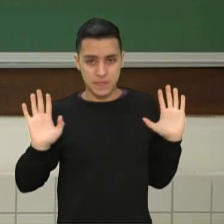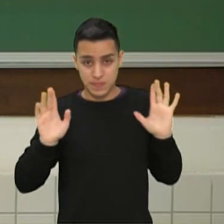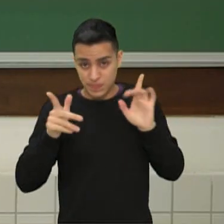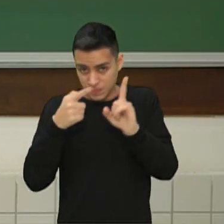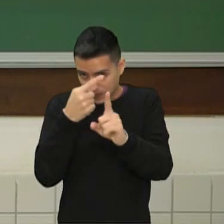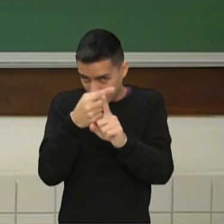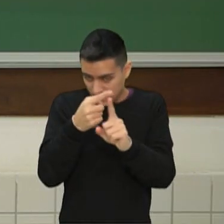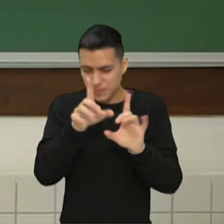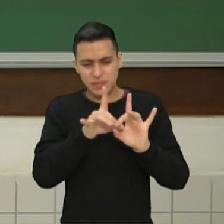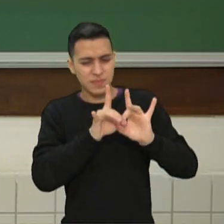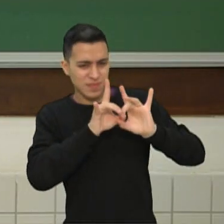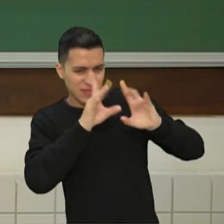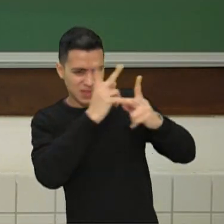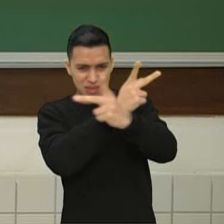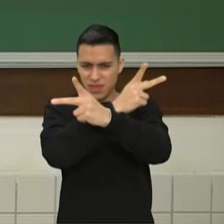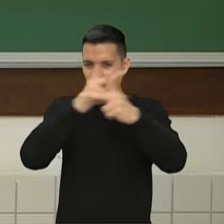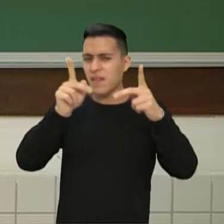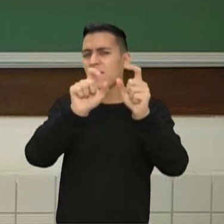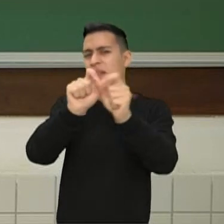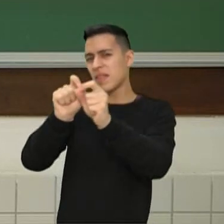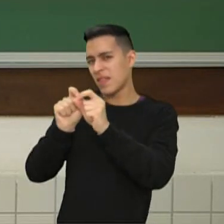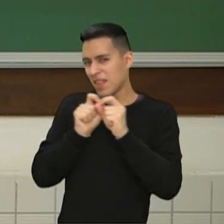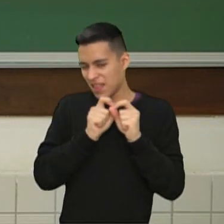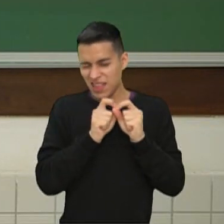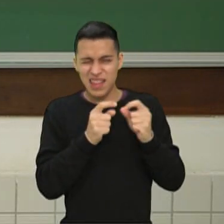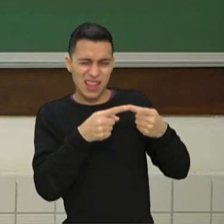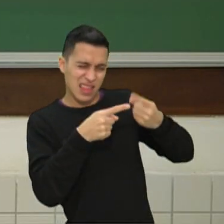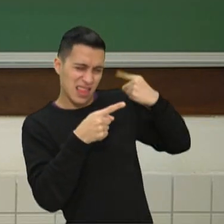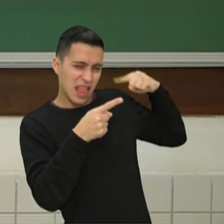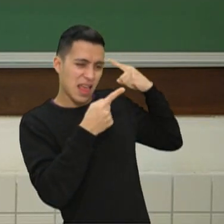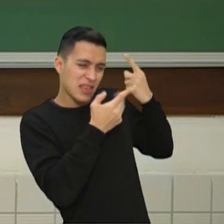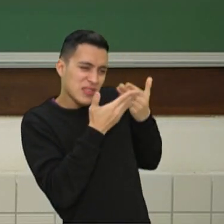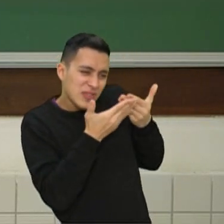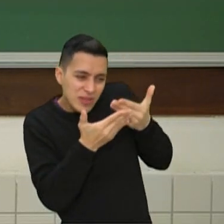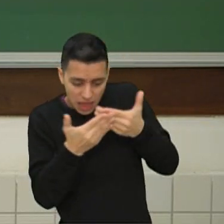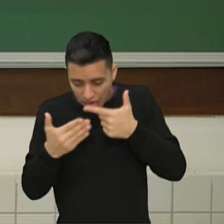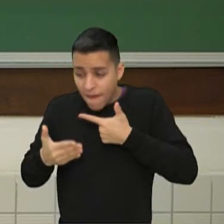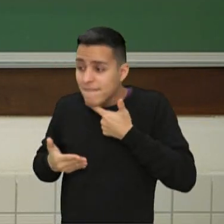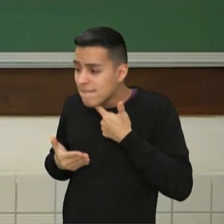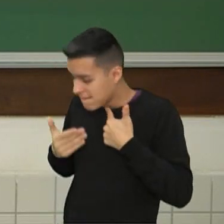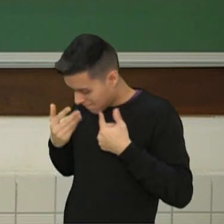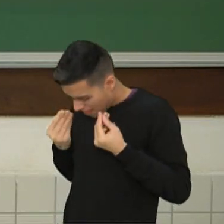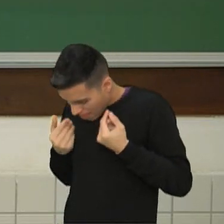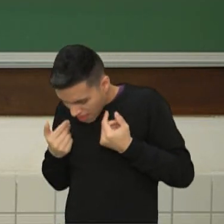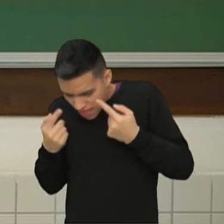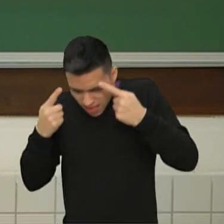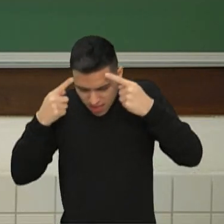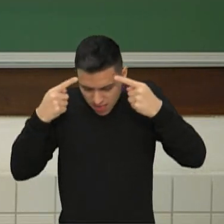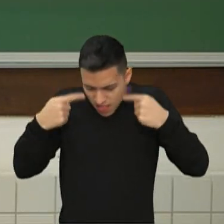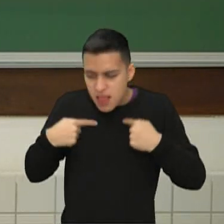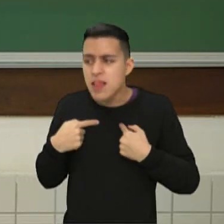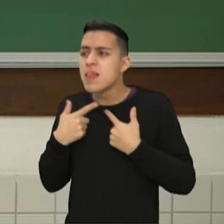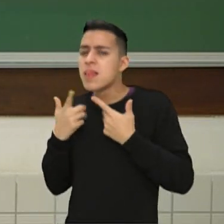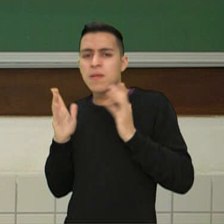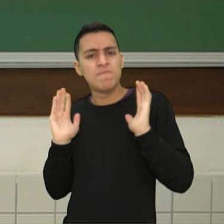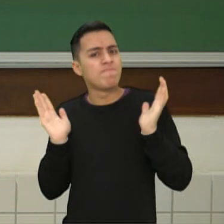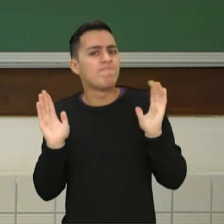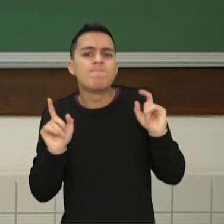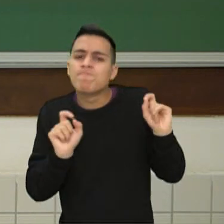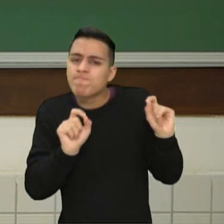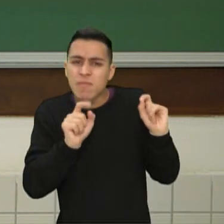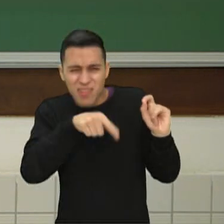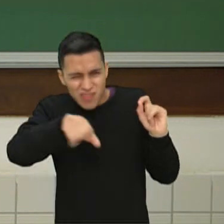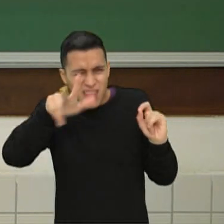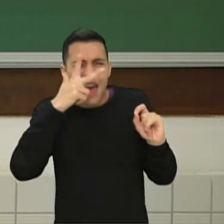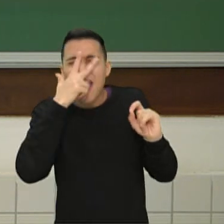Porque aquela liberdade de fazer o que você quer, né, que a gente está estudando desde o início, né, de seguir os desejos, as ânsias do corpo e tudo mais, essa liberdade, né, que